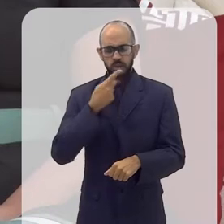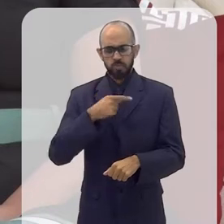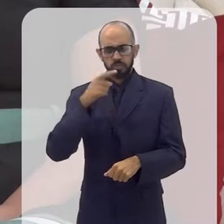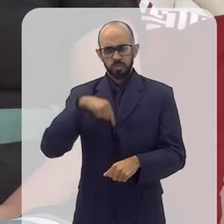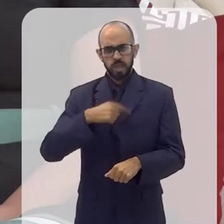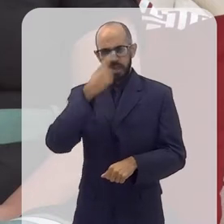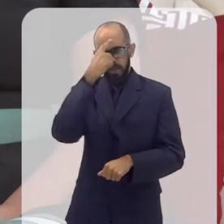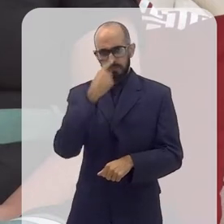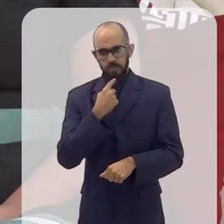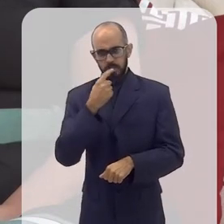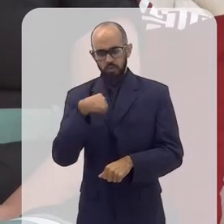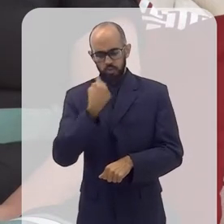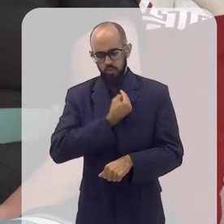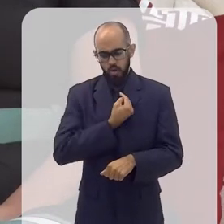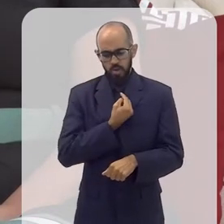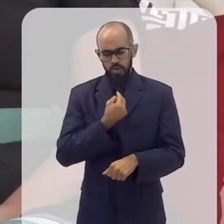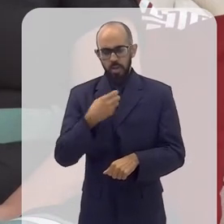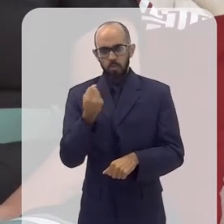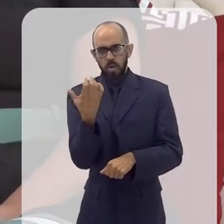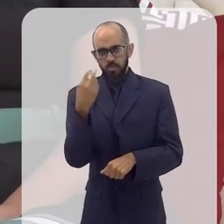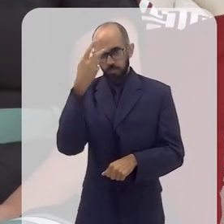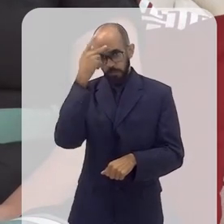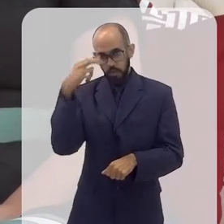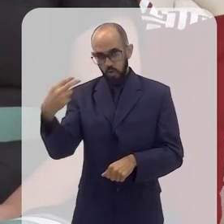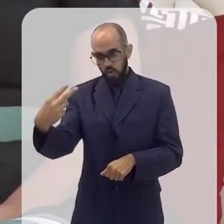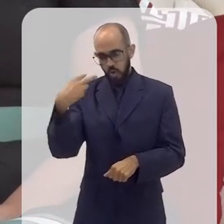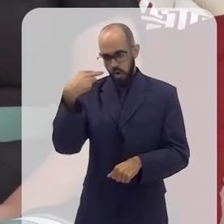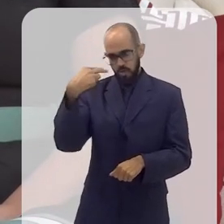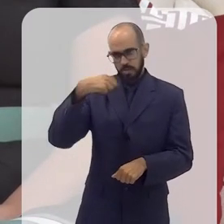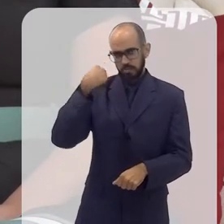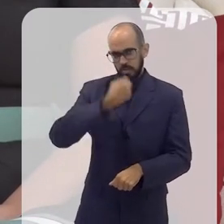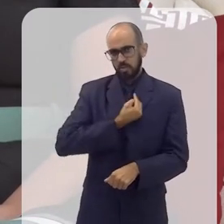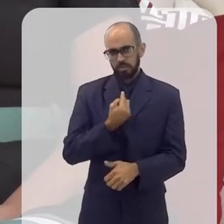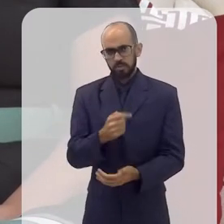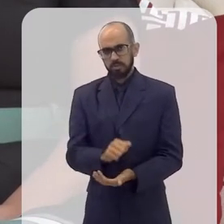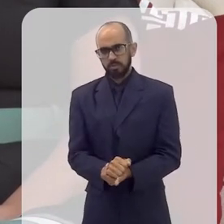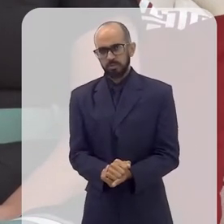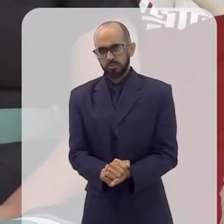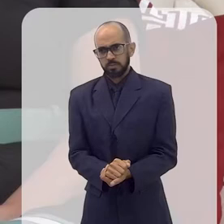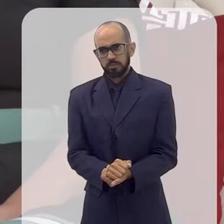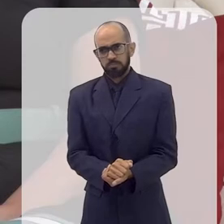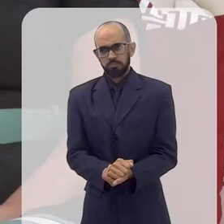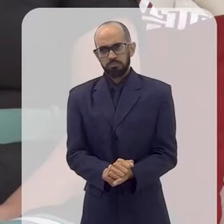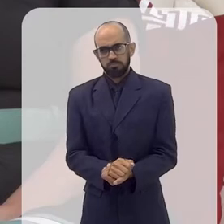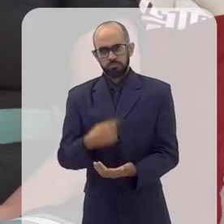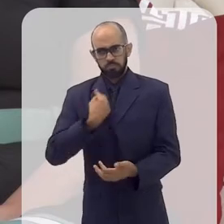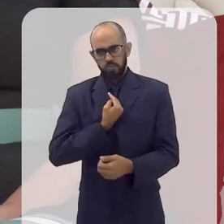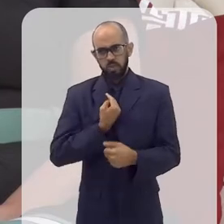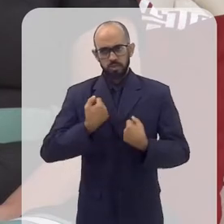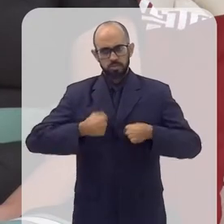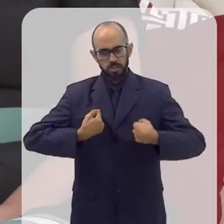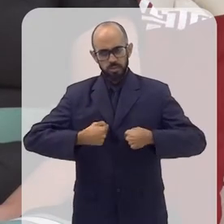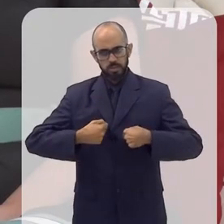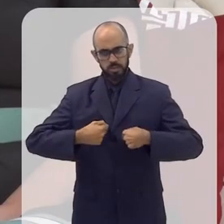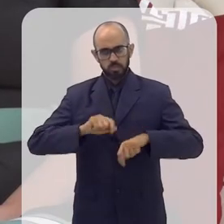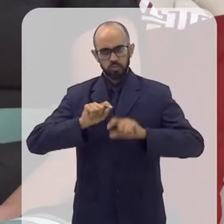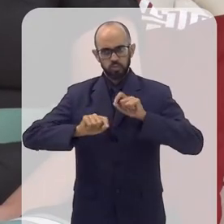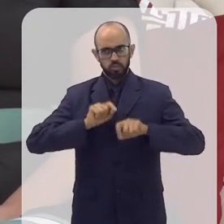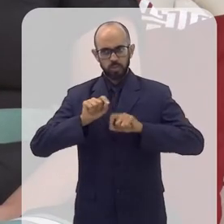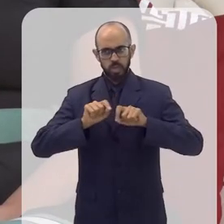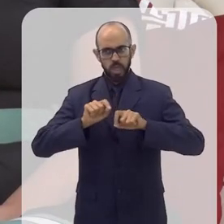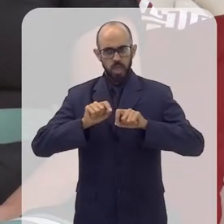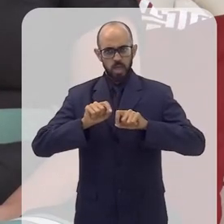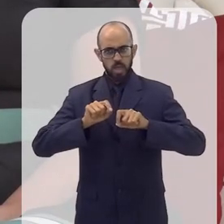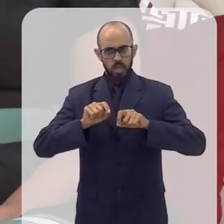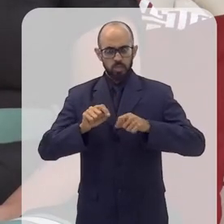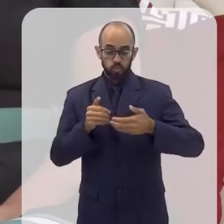caráter é aquilo que a gente é quando as pessoas não estão olhando. A gente precisa ser, entendemos na